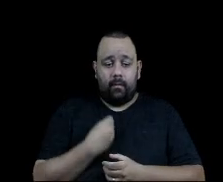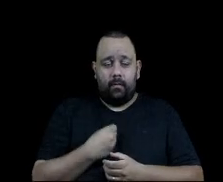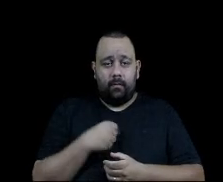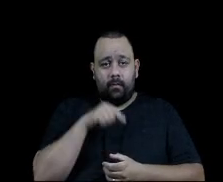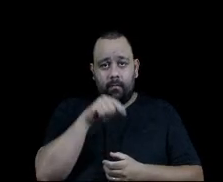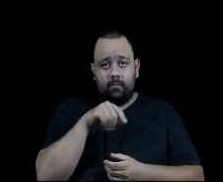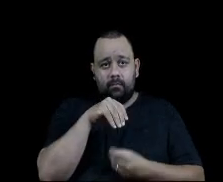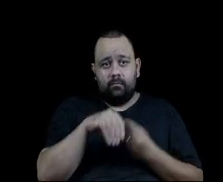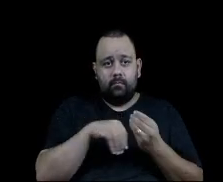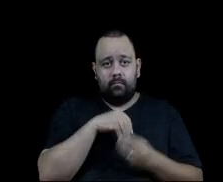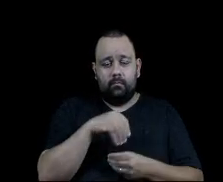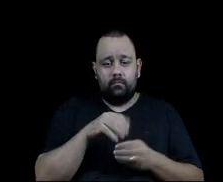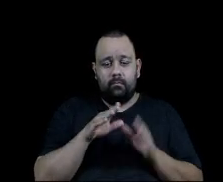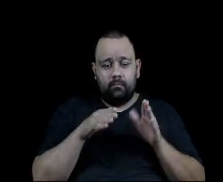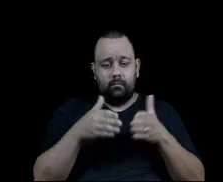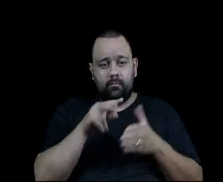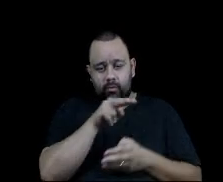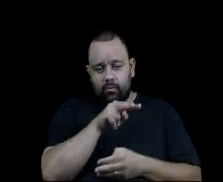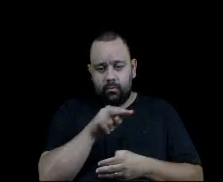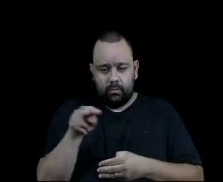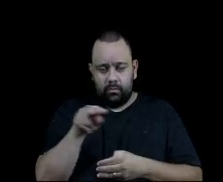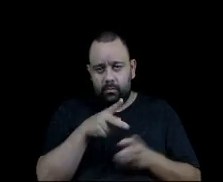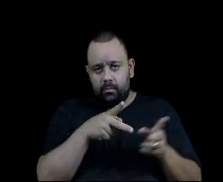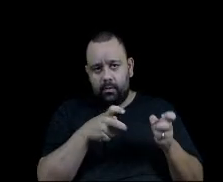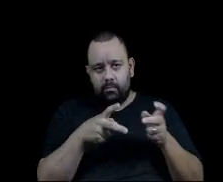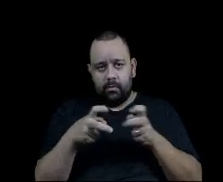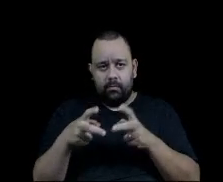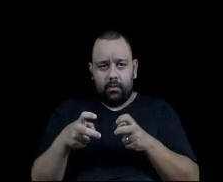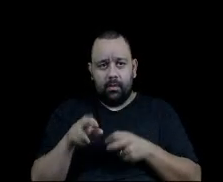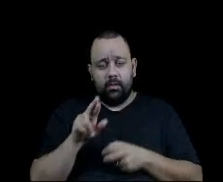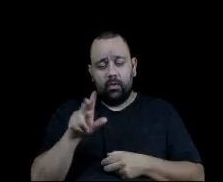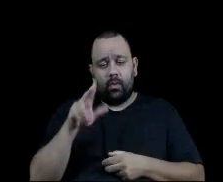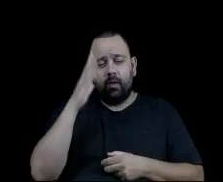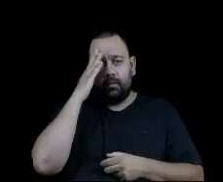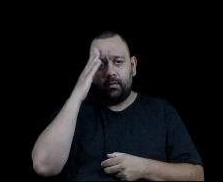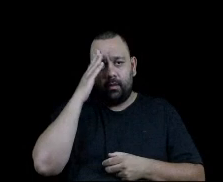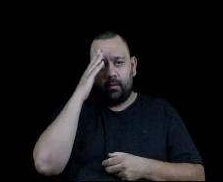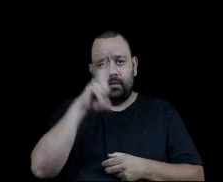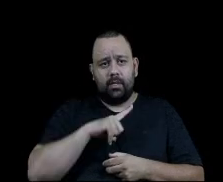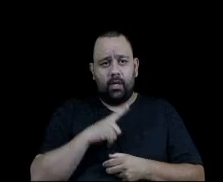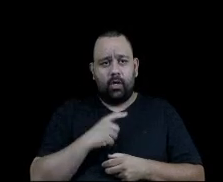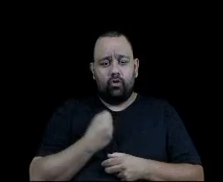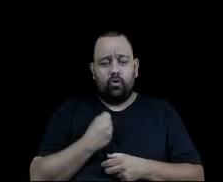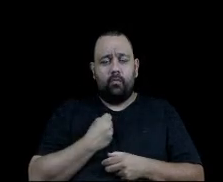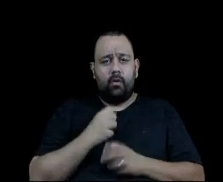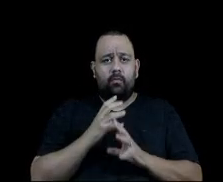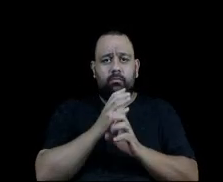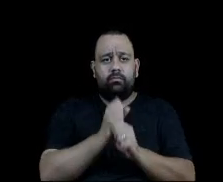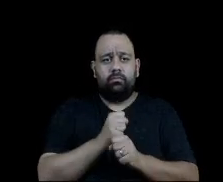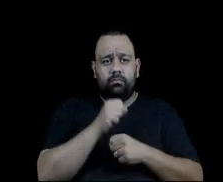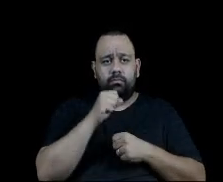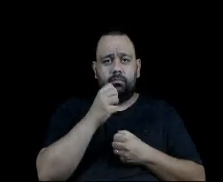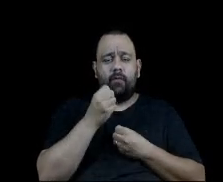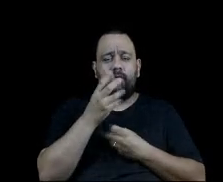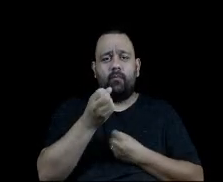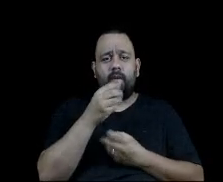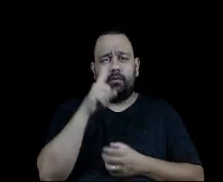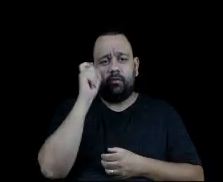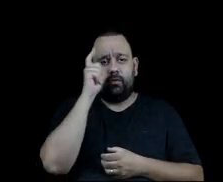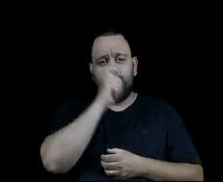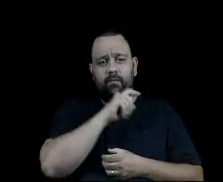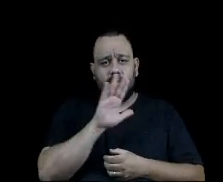São, para quem está na área, é uma coisa, mas você bate o olho e já verifica. Para quem não é, eu entendo que são muitos números,